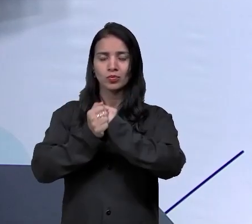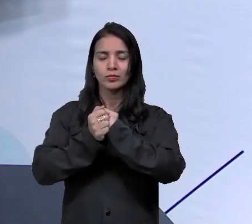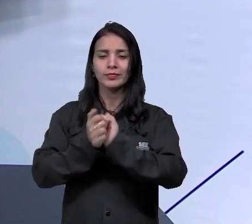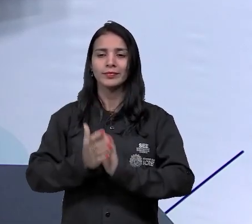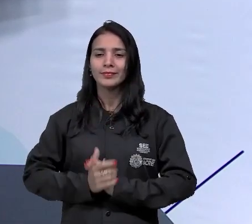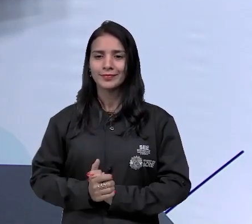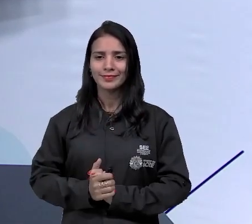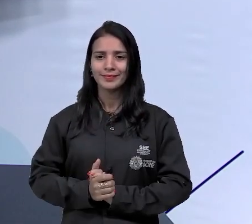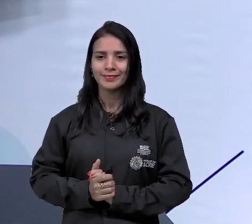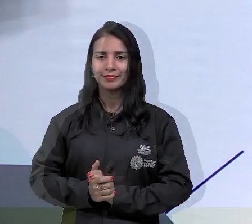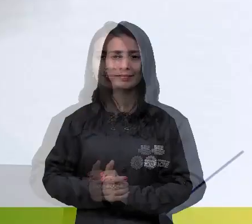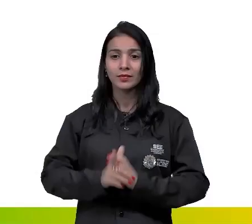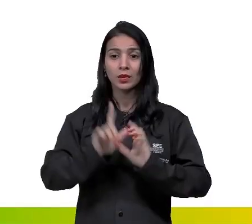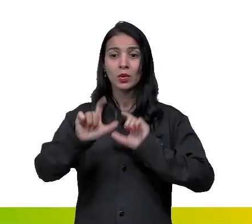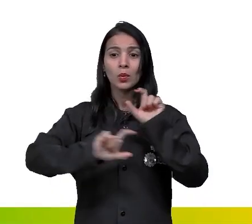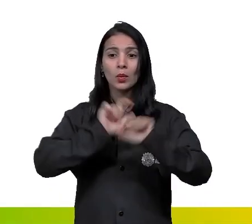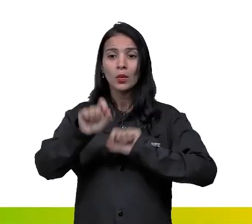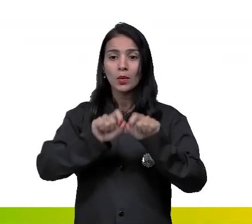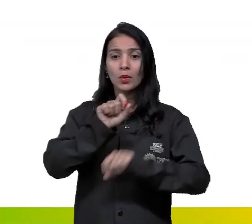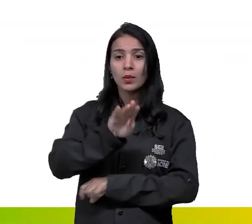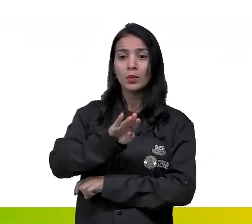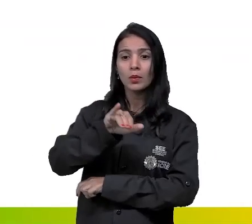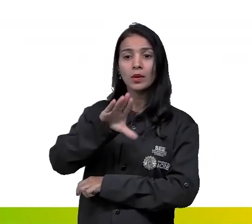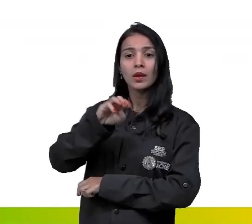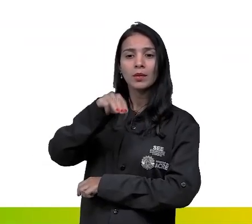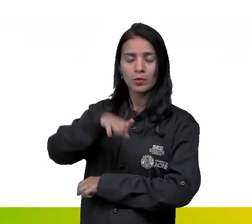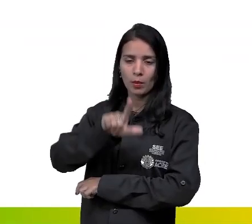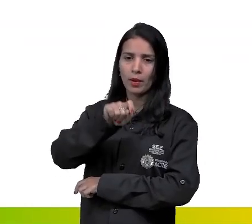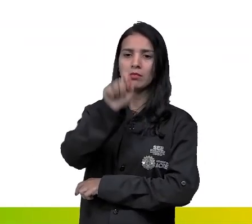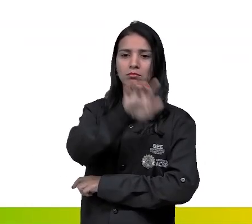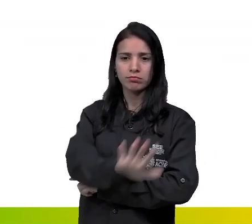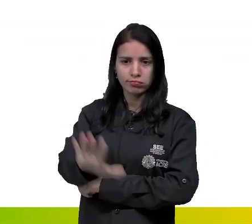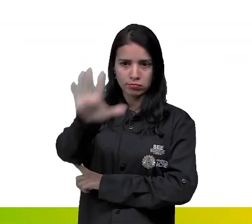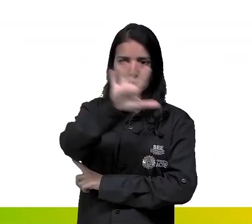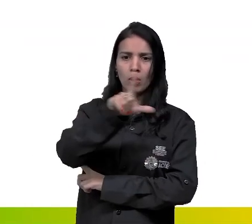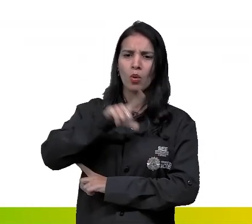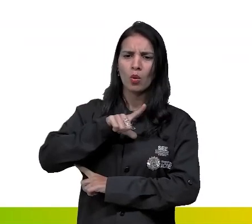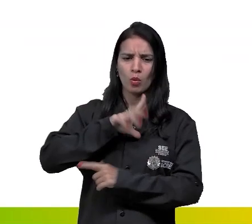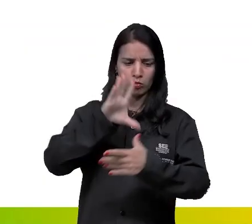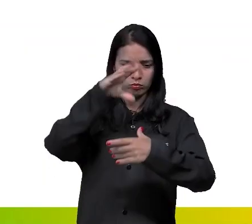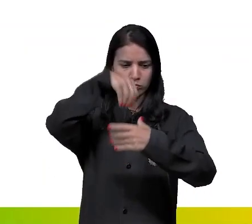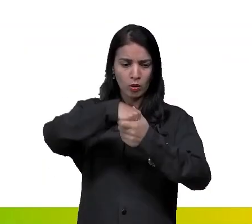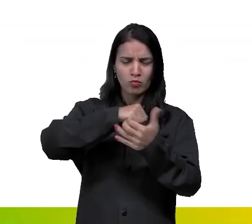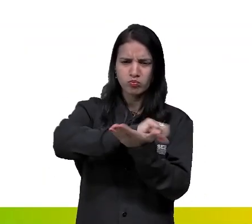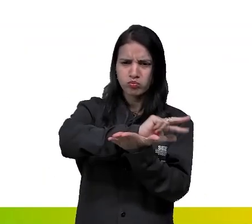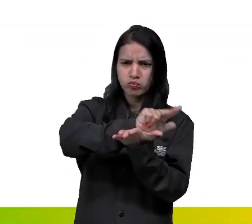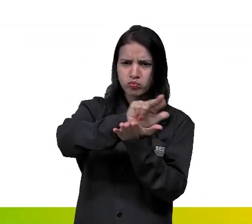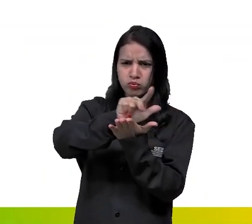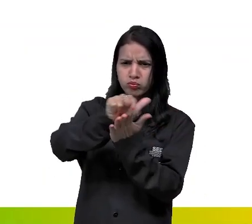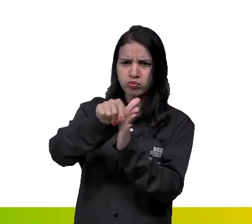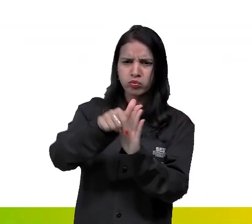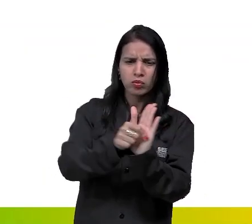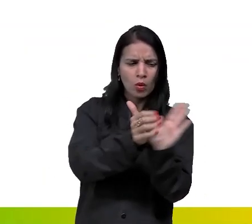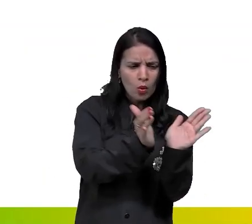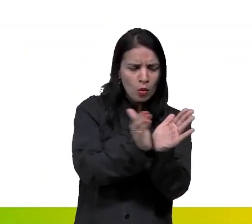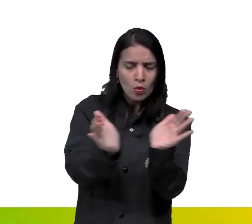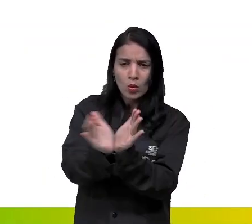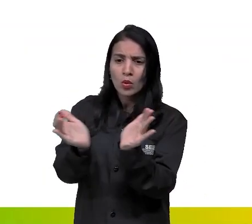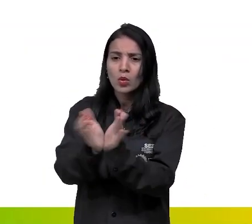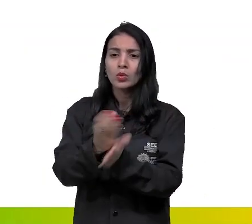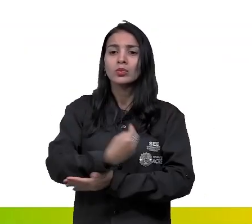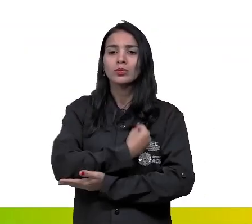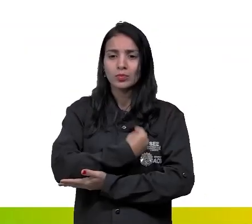Biomas brasileiros são regiões que compreendem grandes ecossistemas constituídos por uma